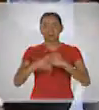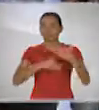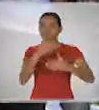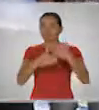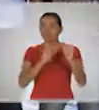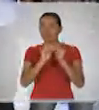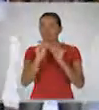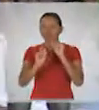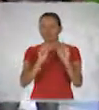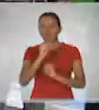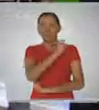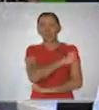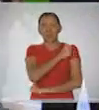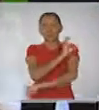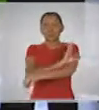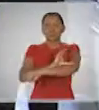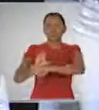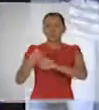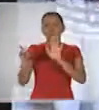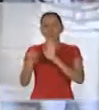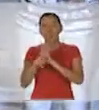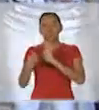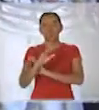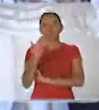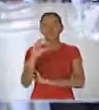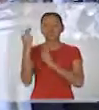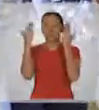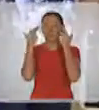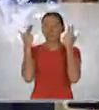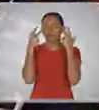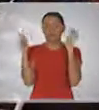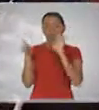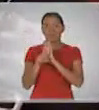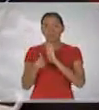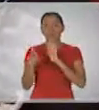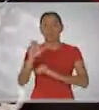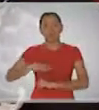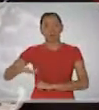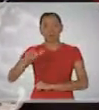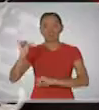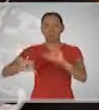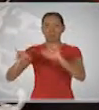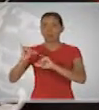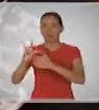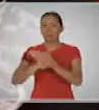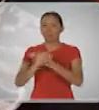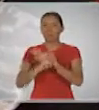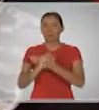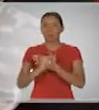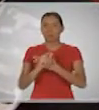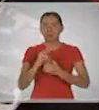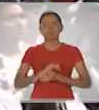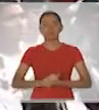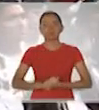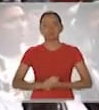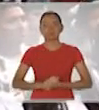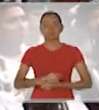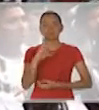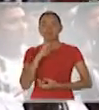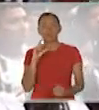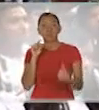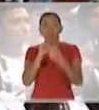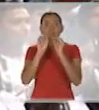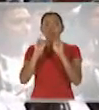Químico, desenvolvido pelos alunos do curso de licenciatura plena em Ciências Naturais, habilitação em Química da UEPA. Com